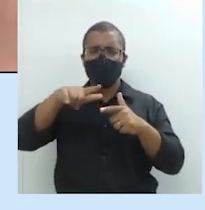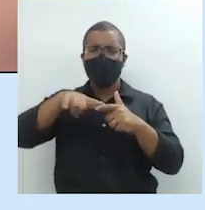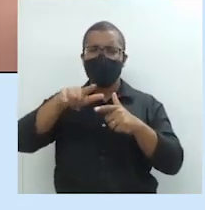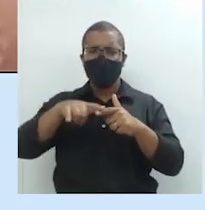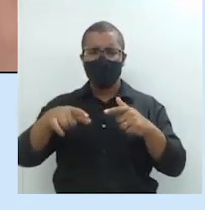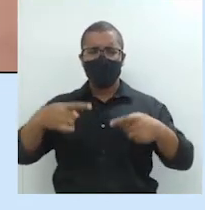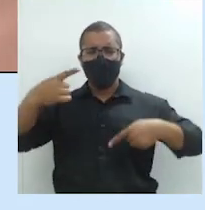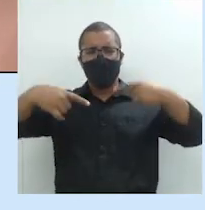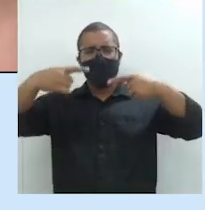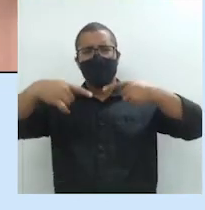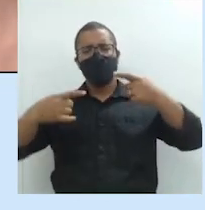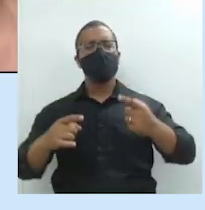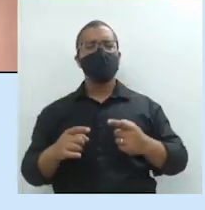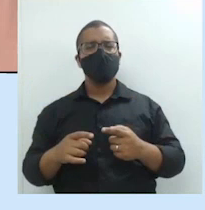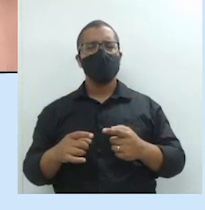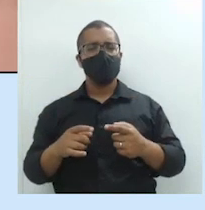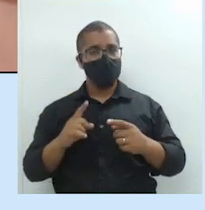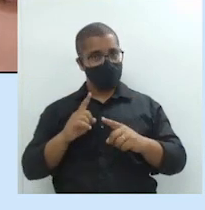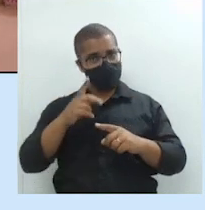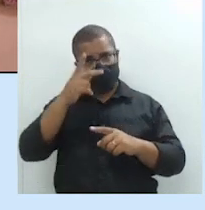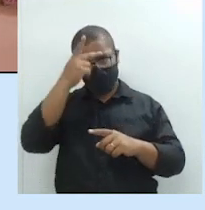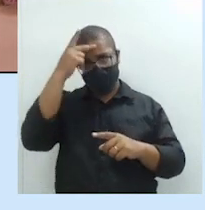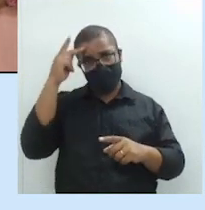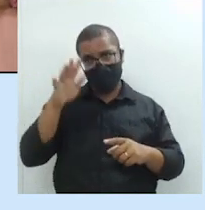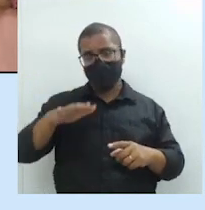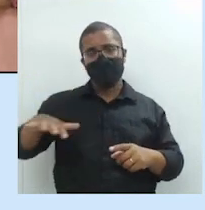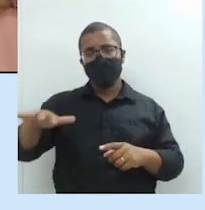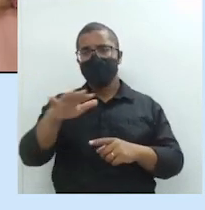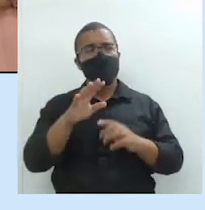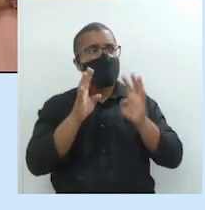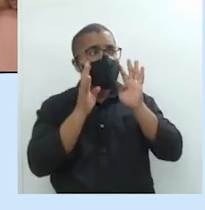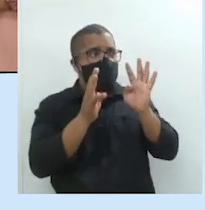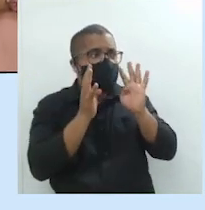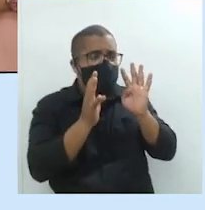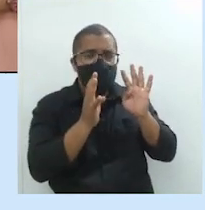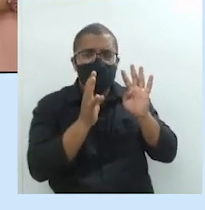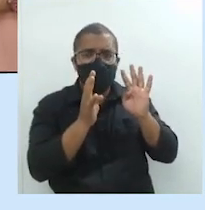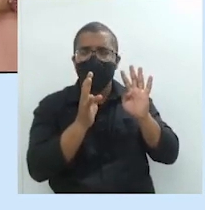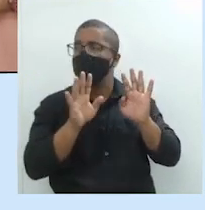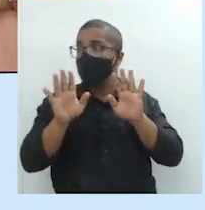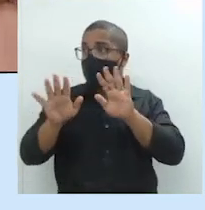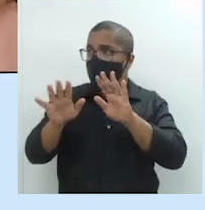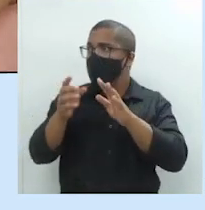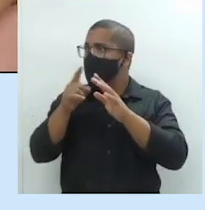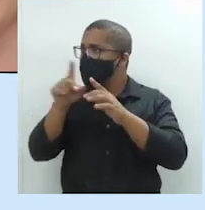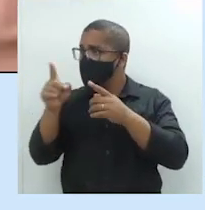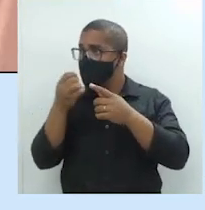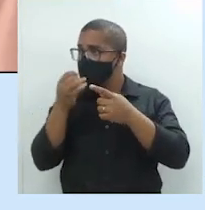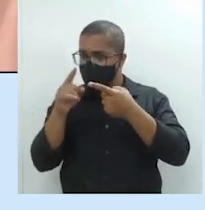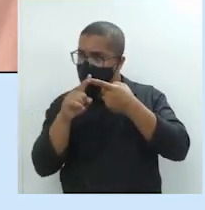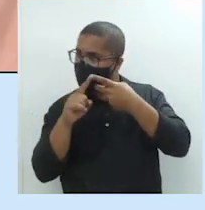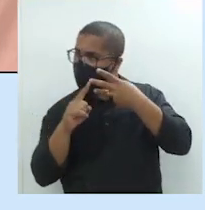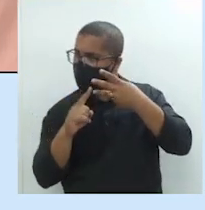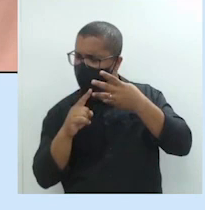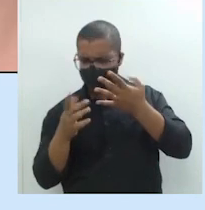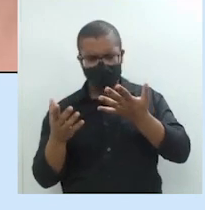discórdia. Porque é o seguinte, as pessoas se recusam a ouvir o que é bom para elas. Mas quem é que vai dizer? Eu. Quer dizer, o Agar diz,